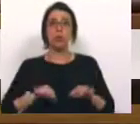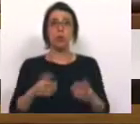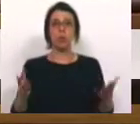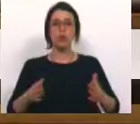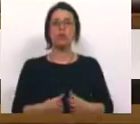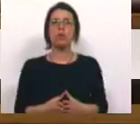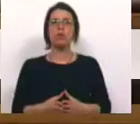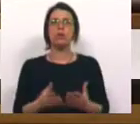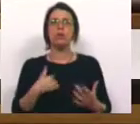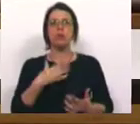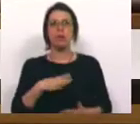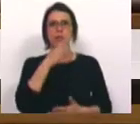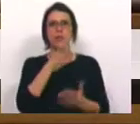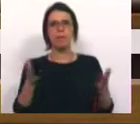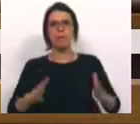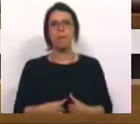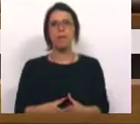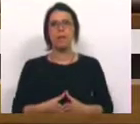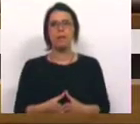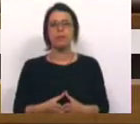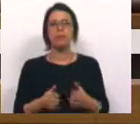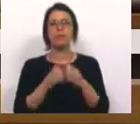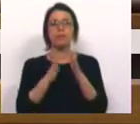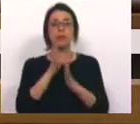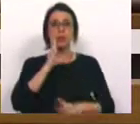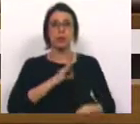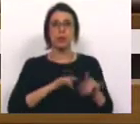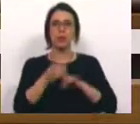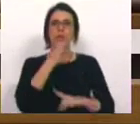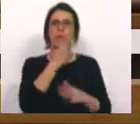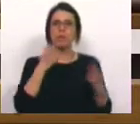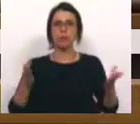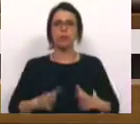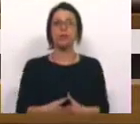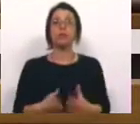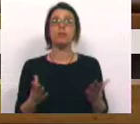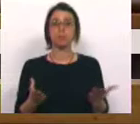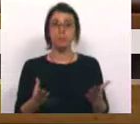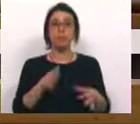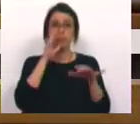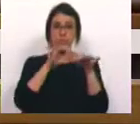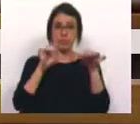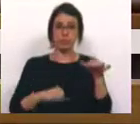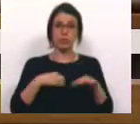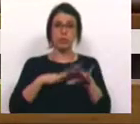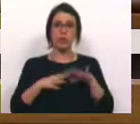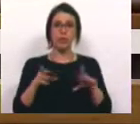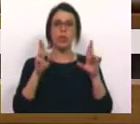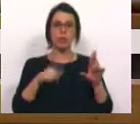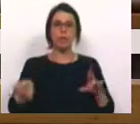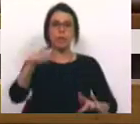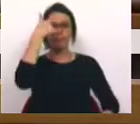hoje. E eu quero dizer a todas as senhoras e senhores deputados que depois da intervenção que vou fazer, espero